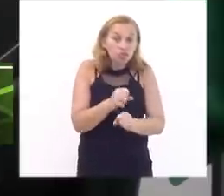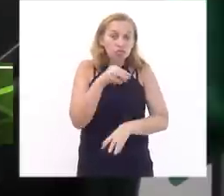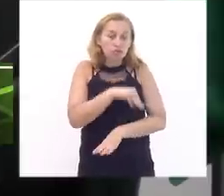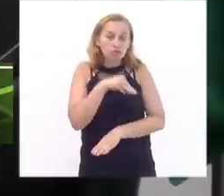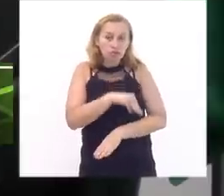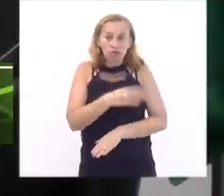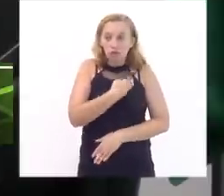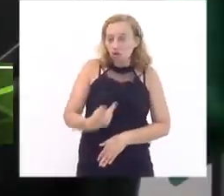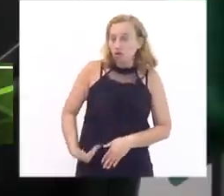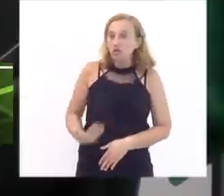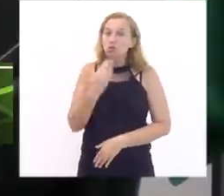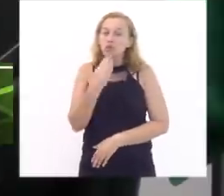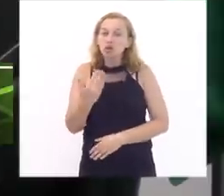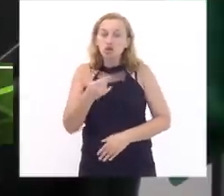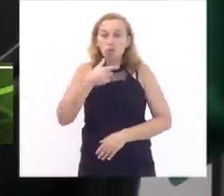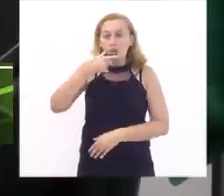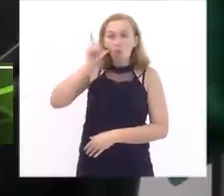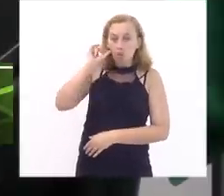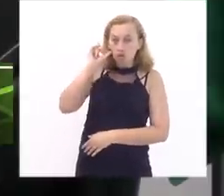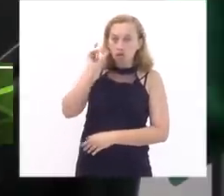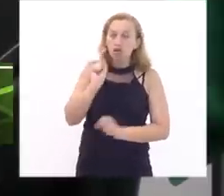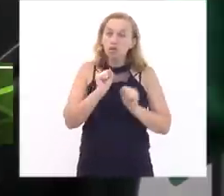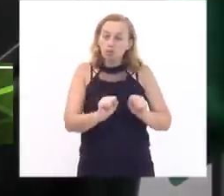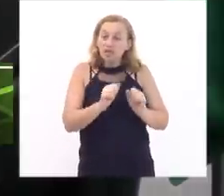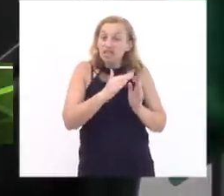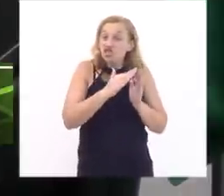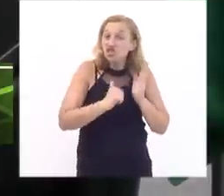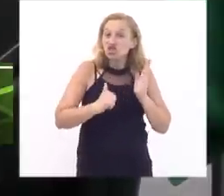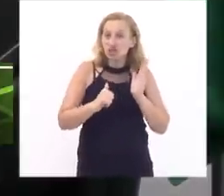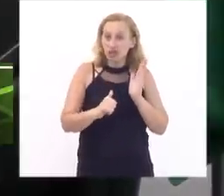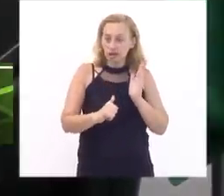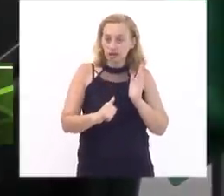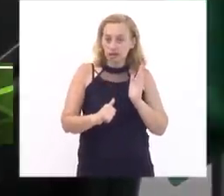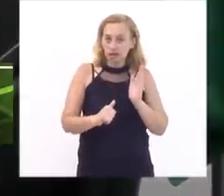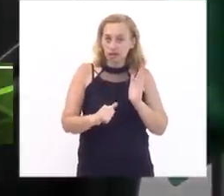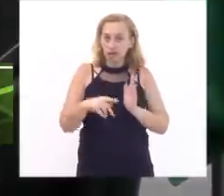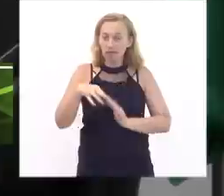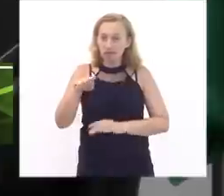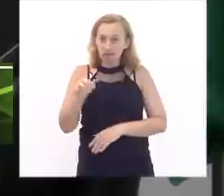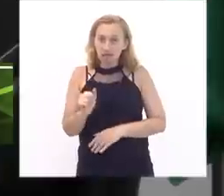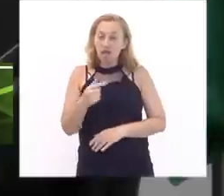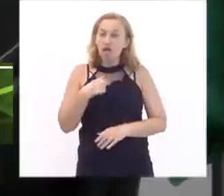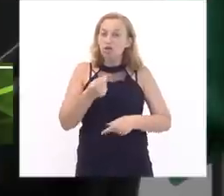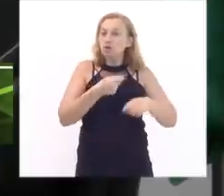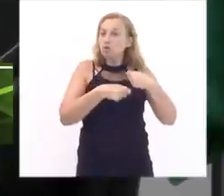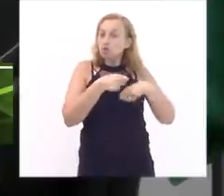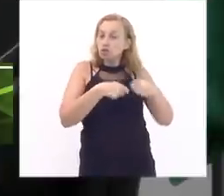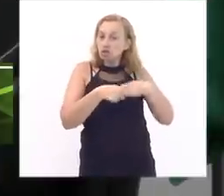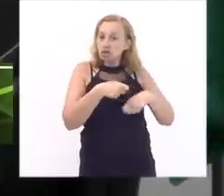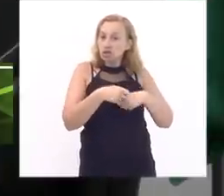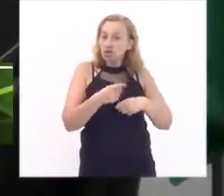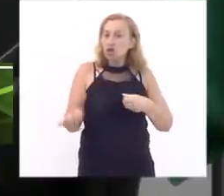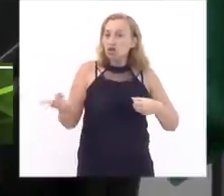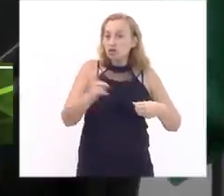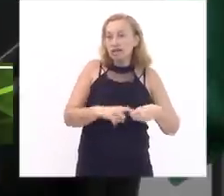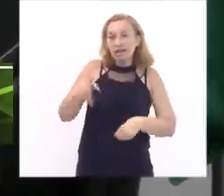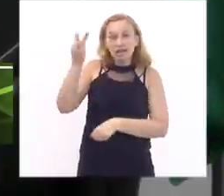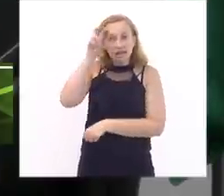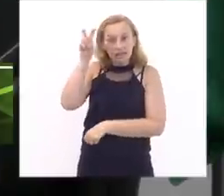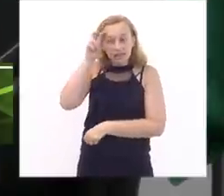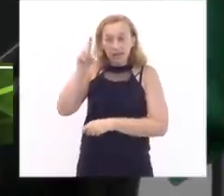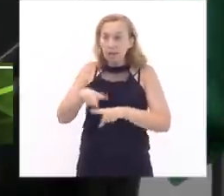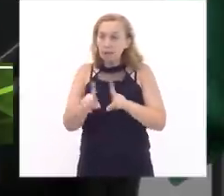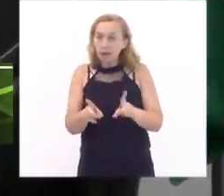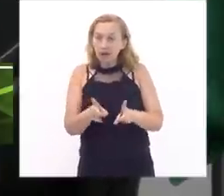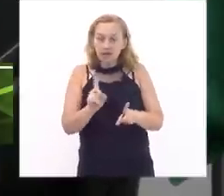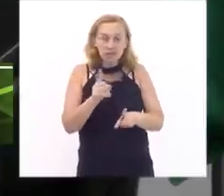o governador me pediu, no dia de ontem, que nós pudéssemos tirar a medida. Eu negociei com ele que voltaria a quinta, mas se